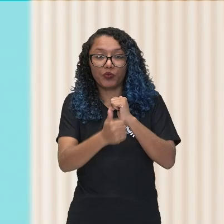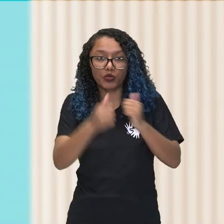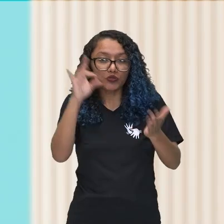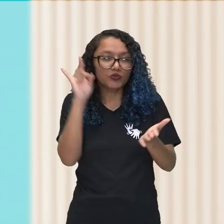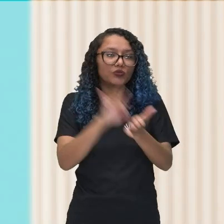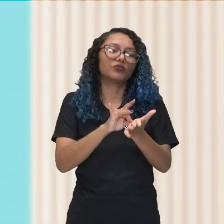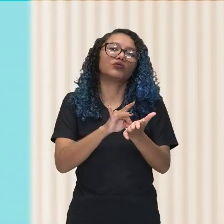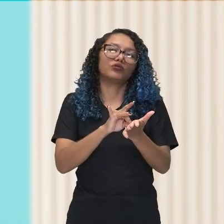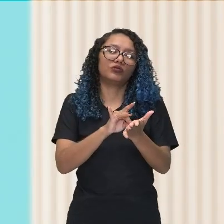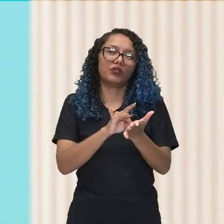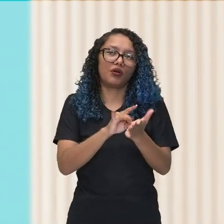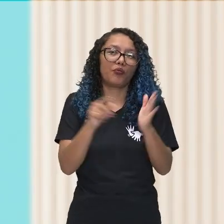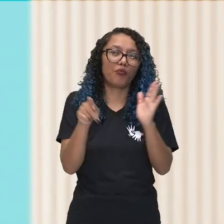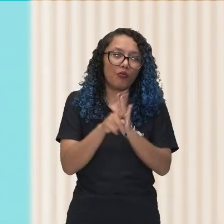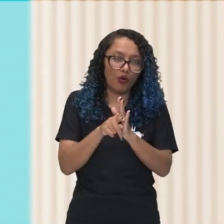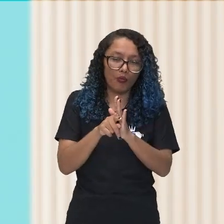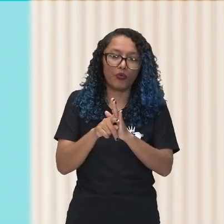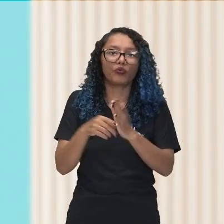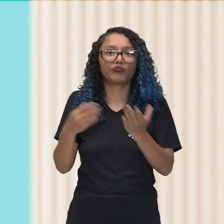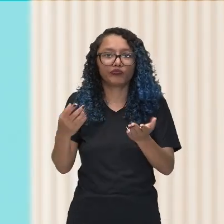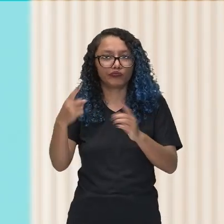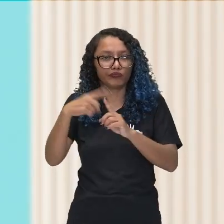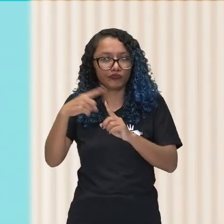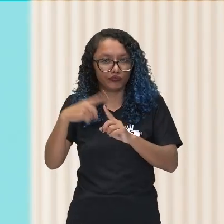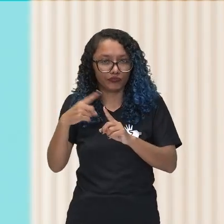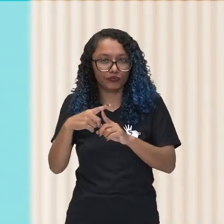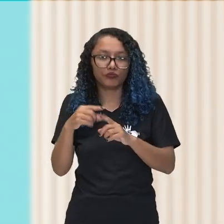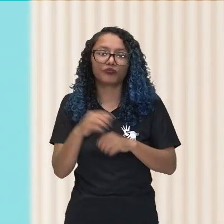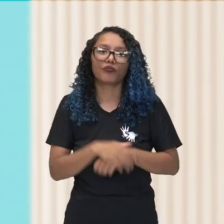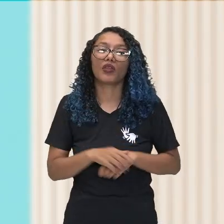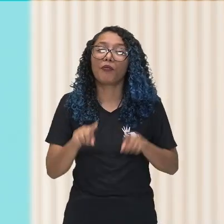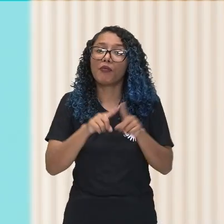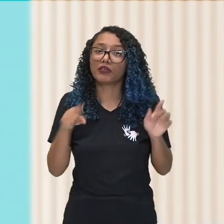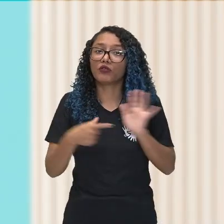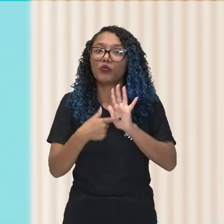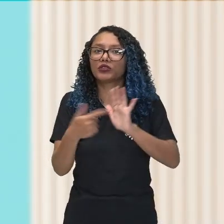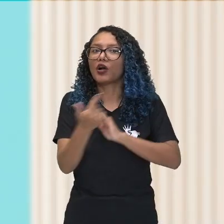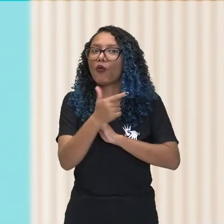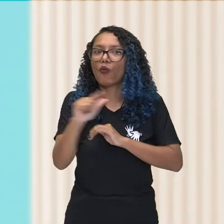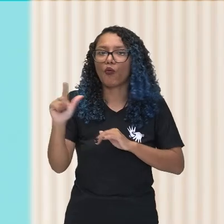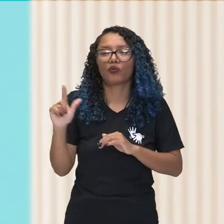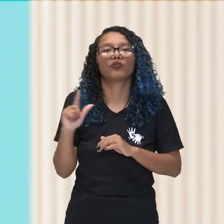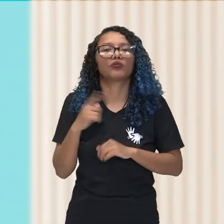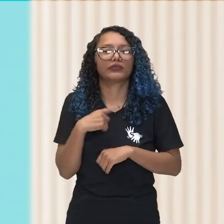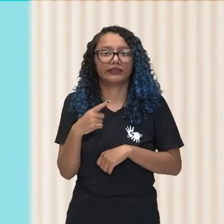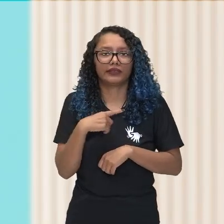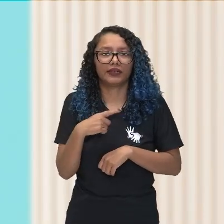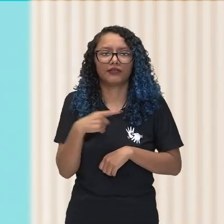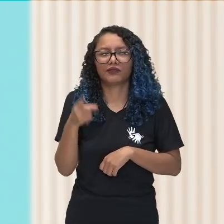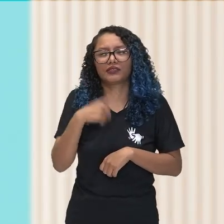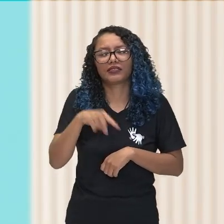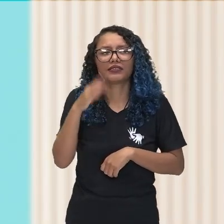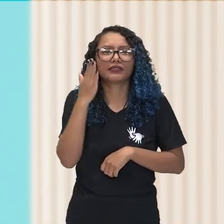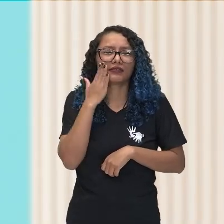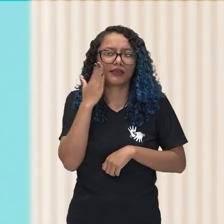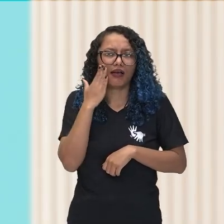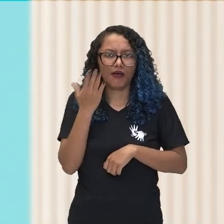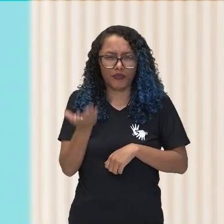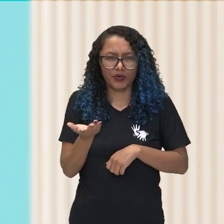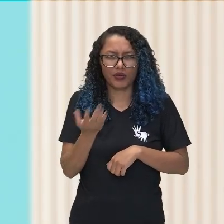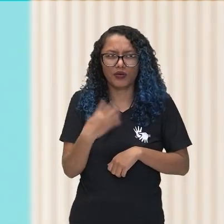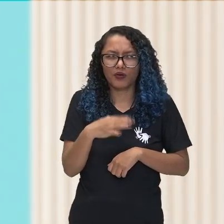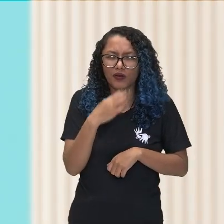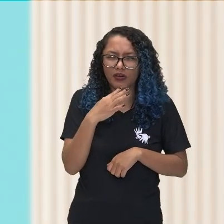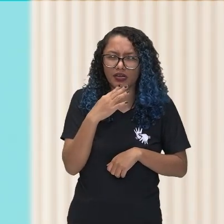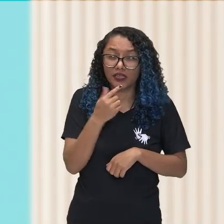modalidade. Mas agora a gente vai conhecer também outros tipos de futebol. Vocês sabem aí quais são as formas de